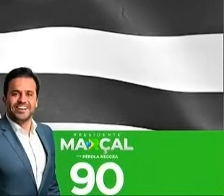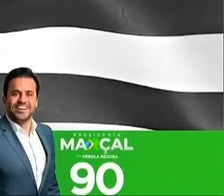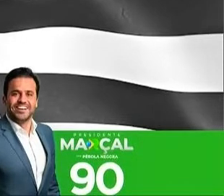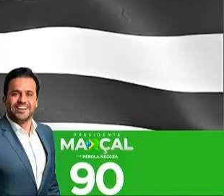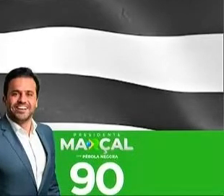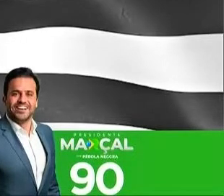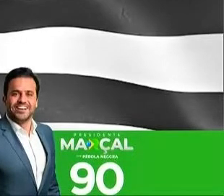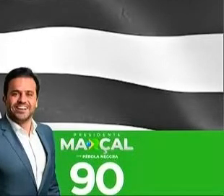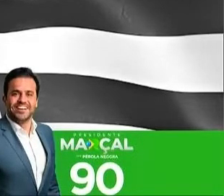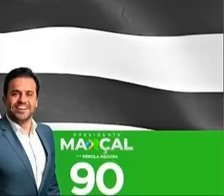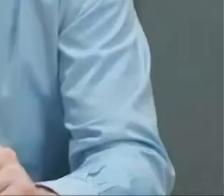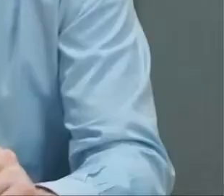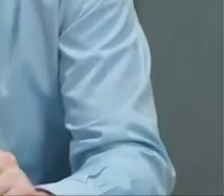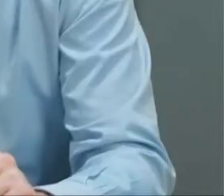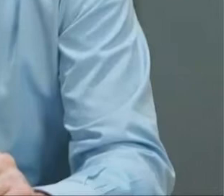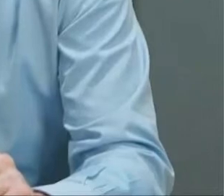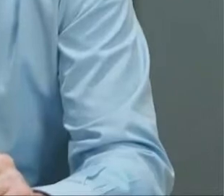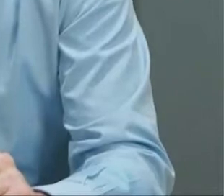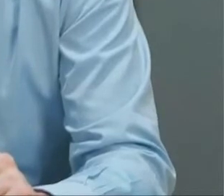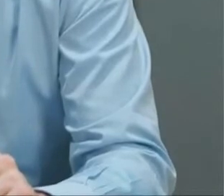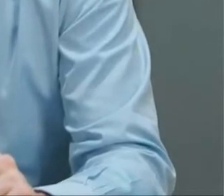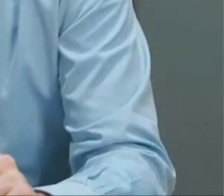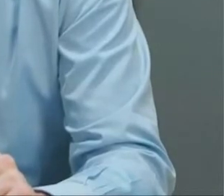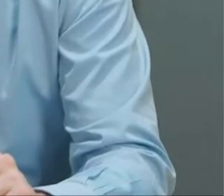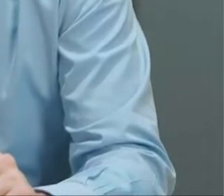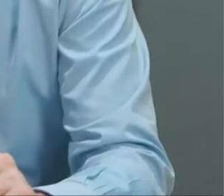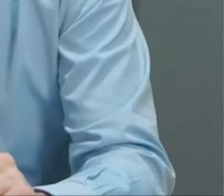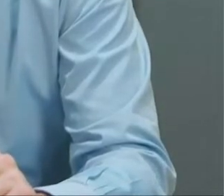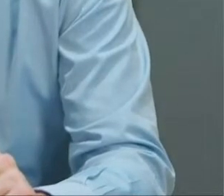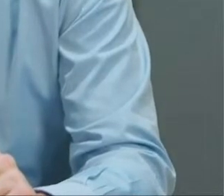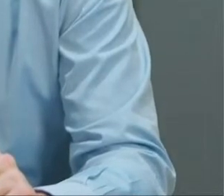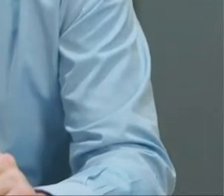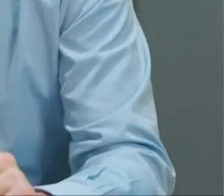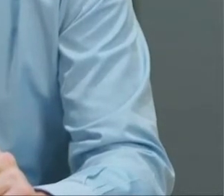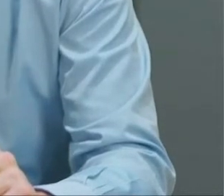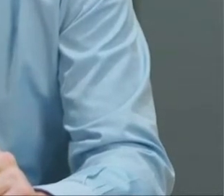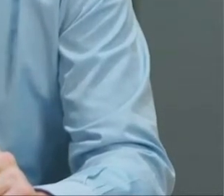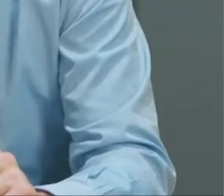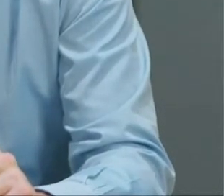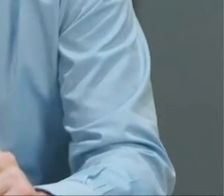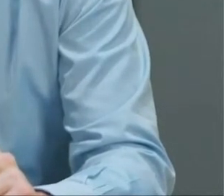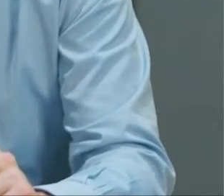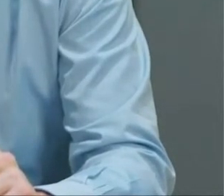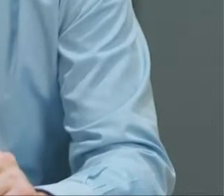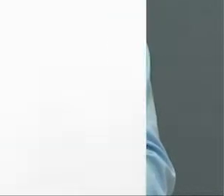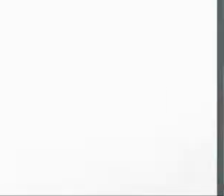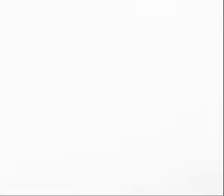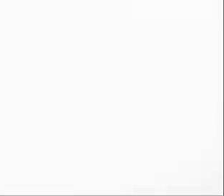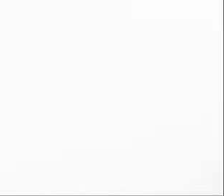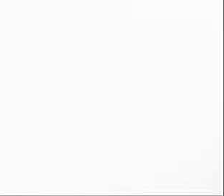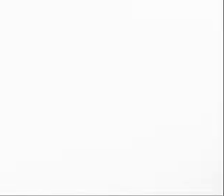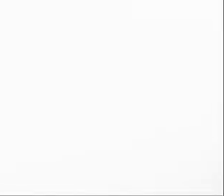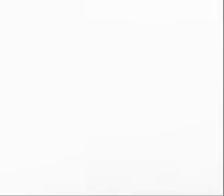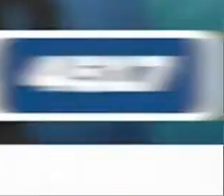Silva, 988. O caminho do nosso estado é para frente. Vote quem ama São Paulo.